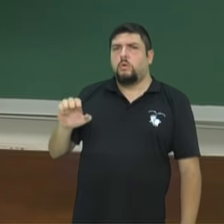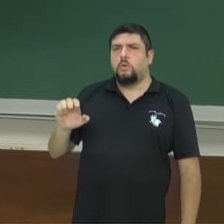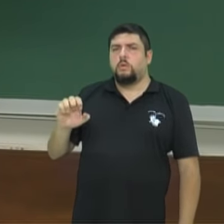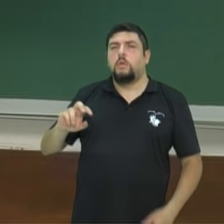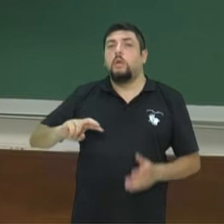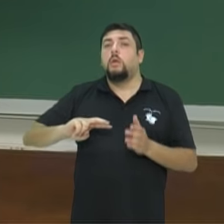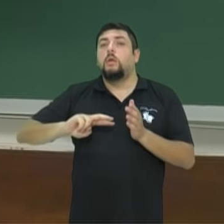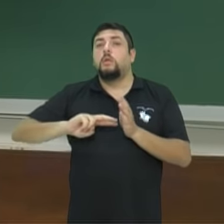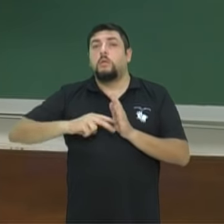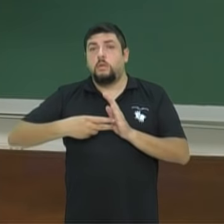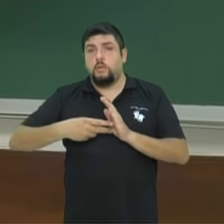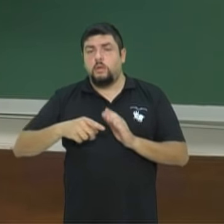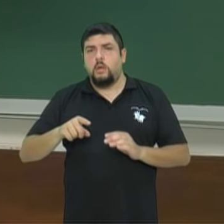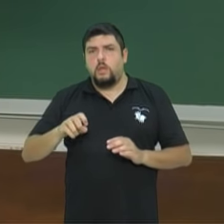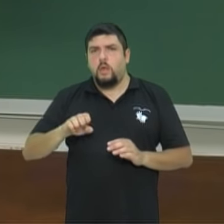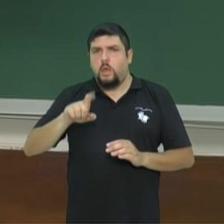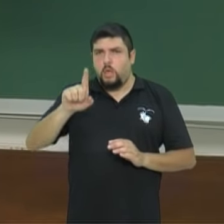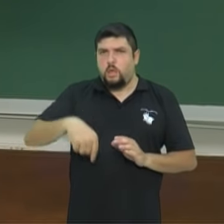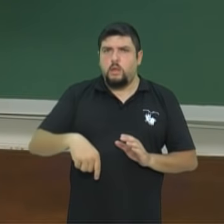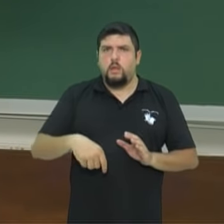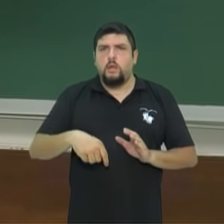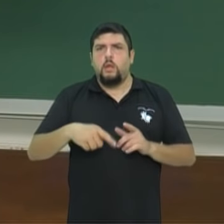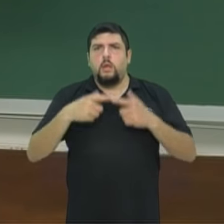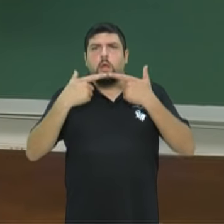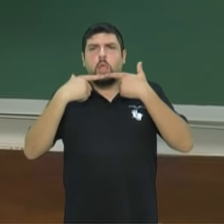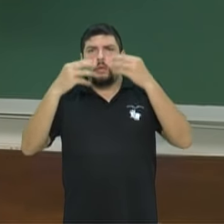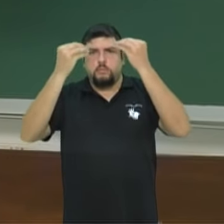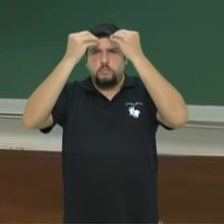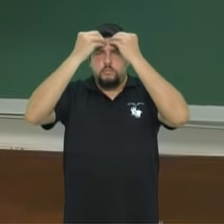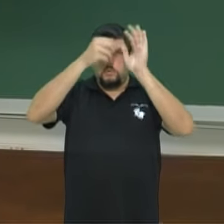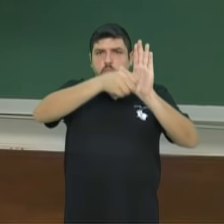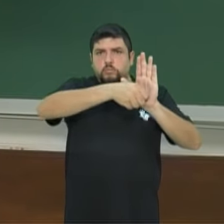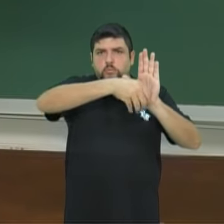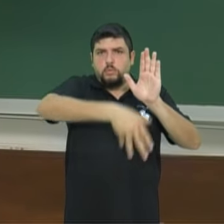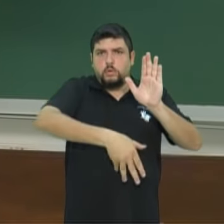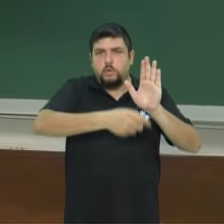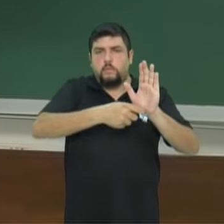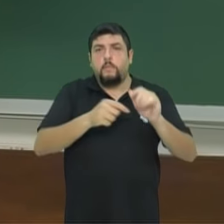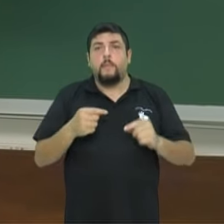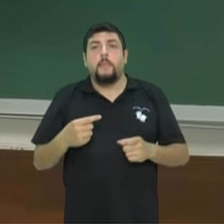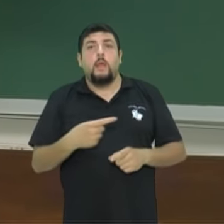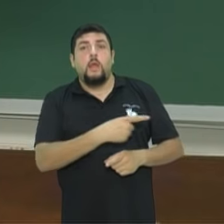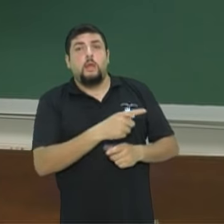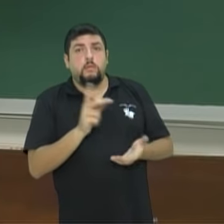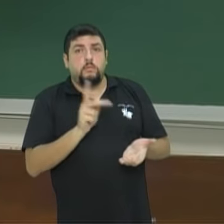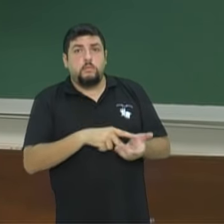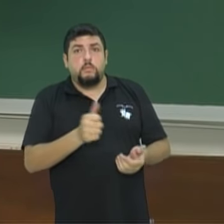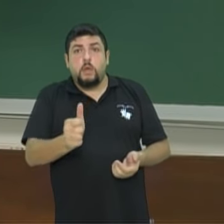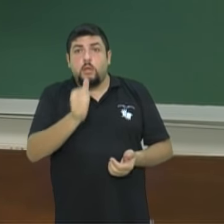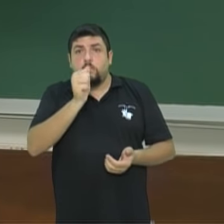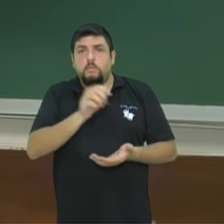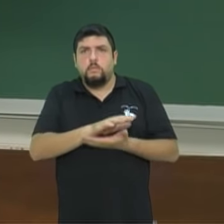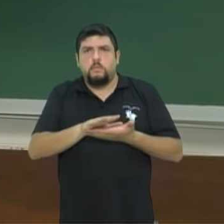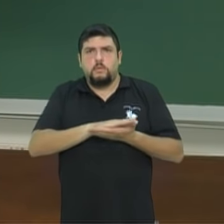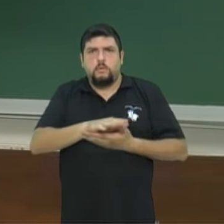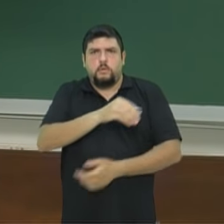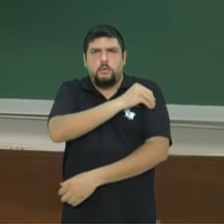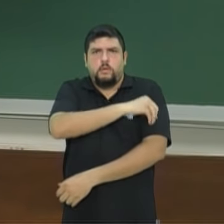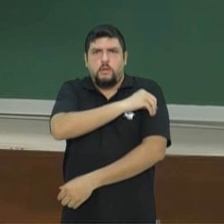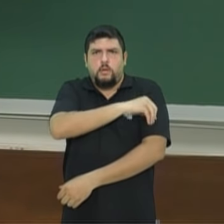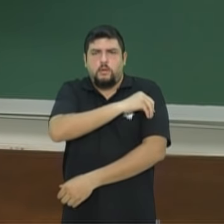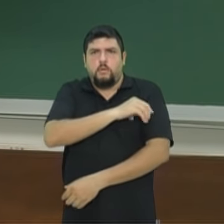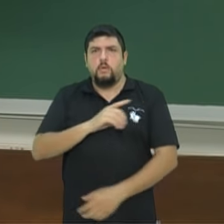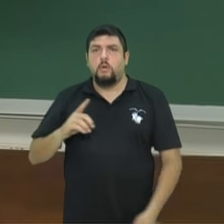linguagem que está ali, né? Num sentido metafórico, porque ele não ingeriu nenhuma dose de bebida alcoólica, né?